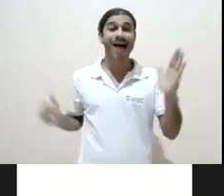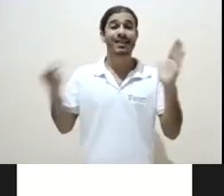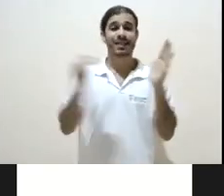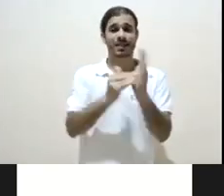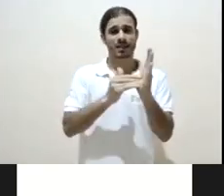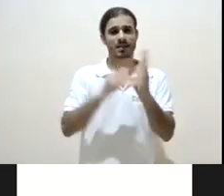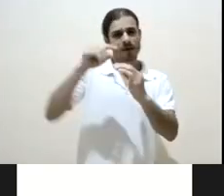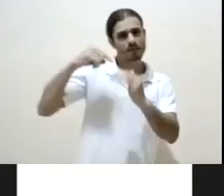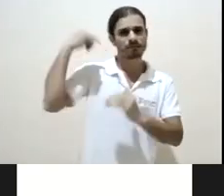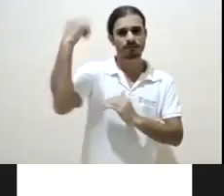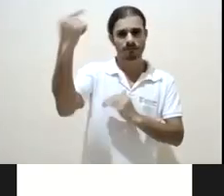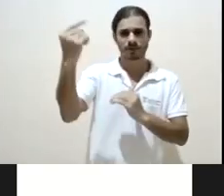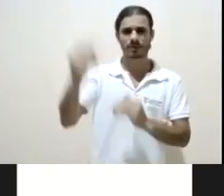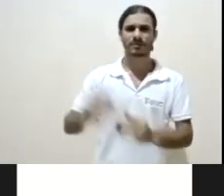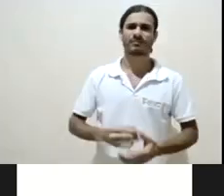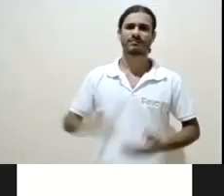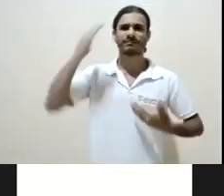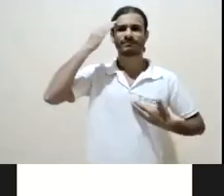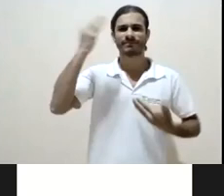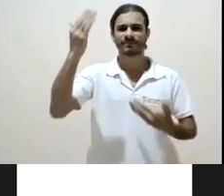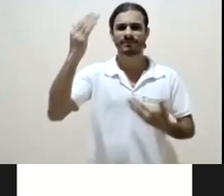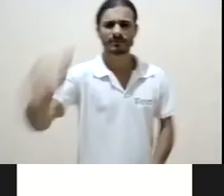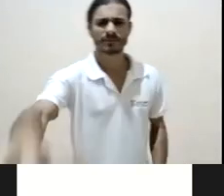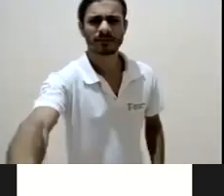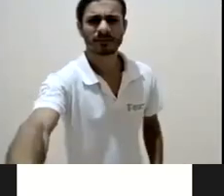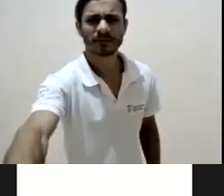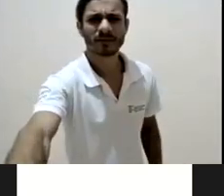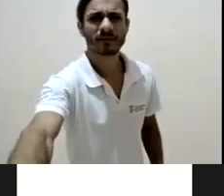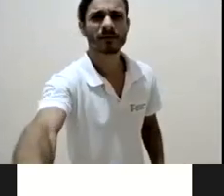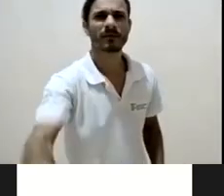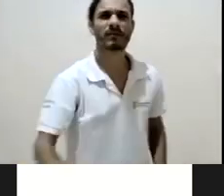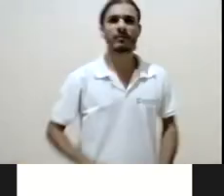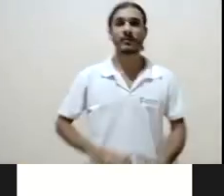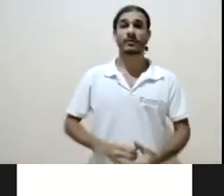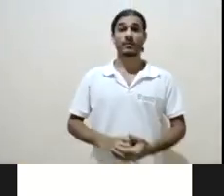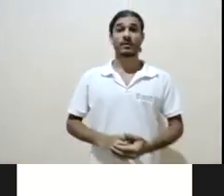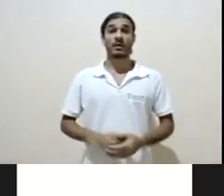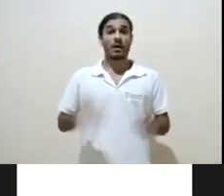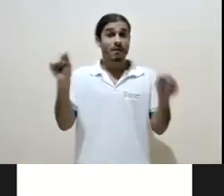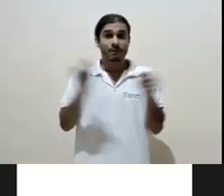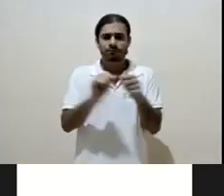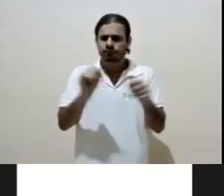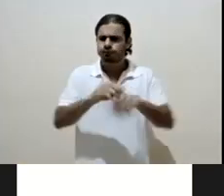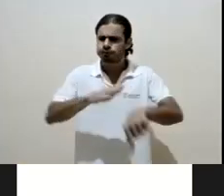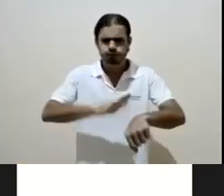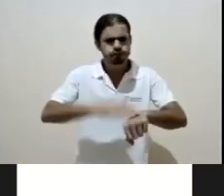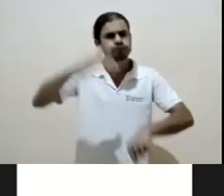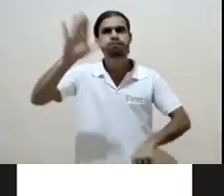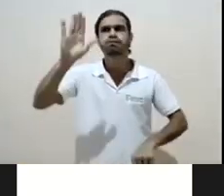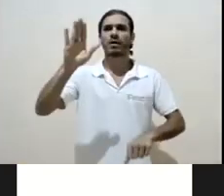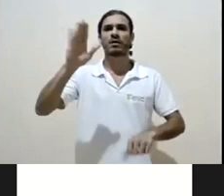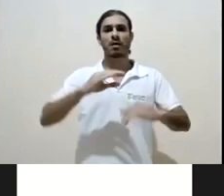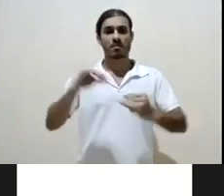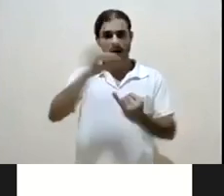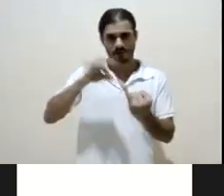como disse, certamente que a gente vai produzir ainda mais para a nossa instituição, o Instituto Federal do Espírito Santo.